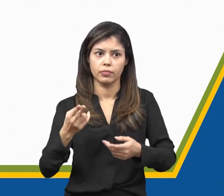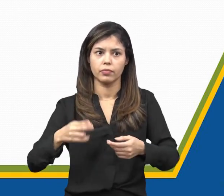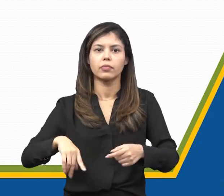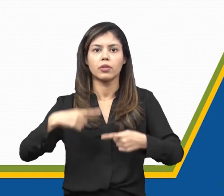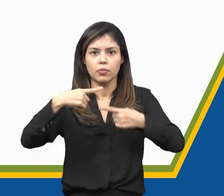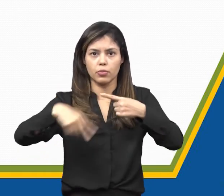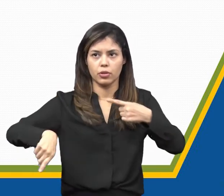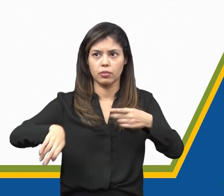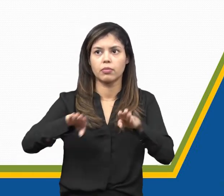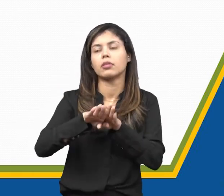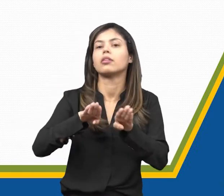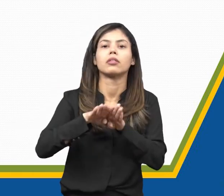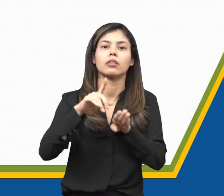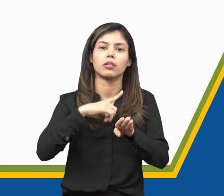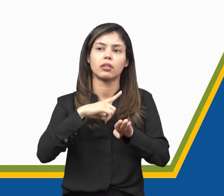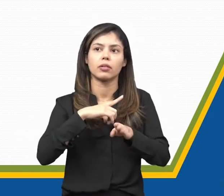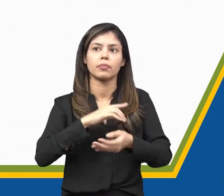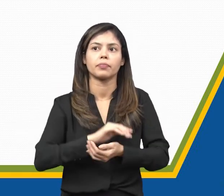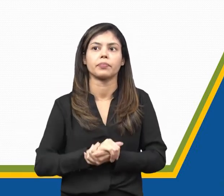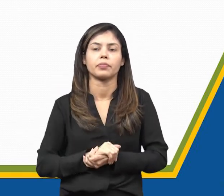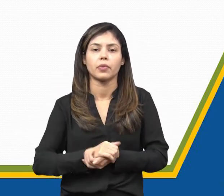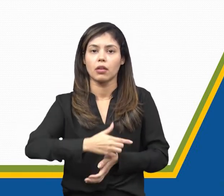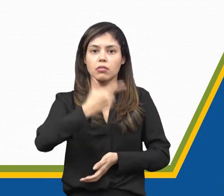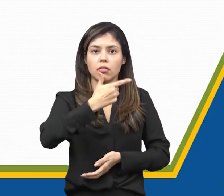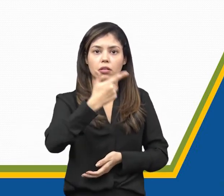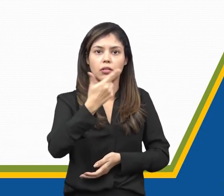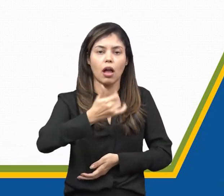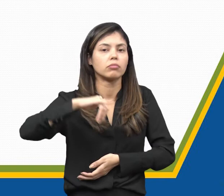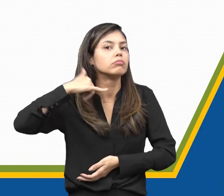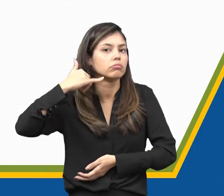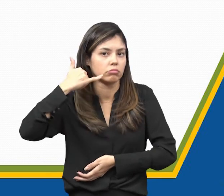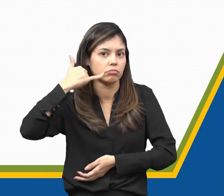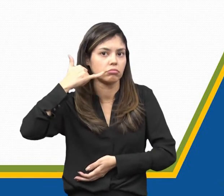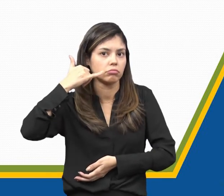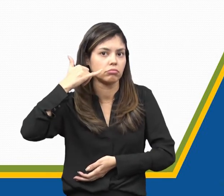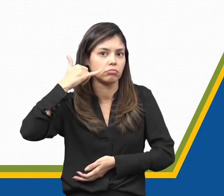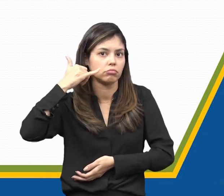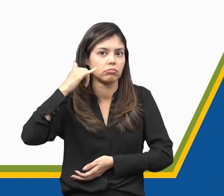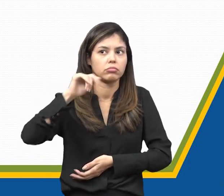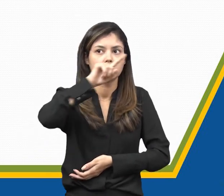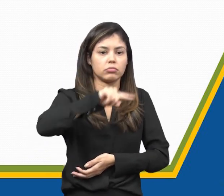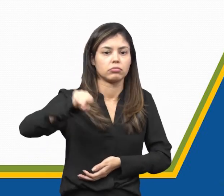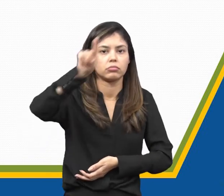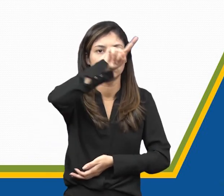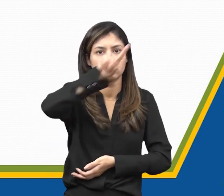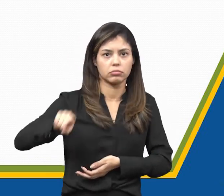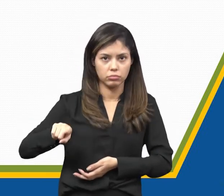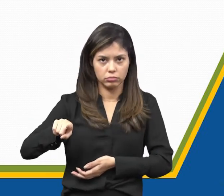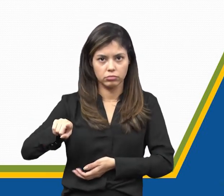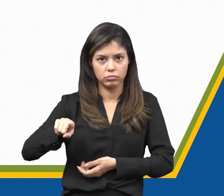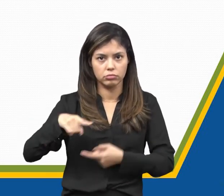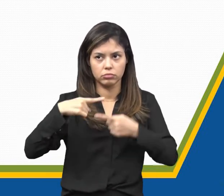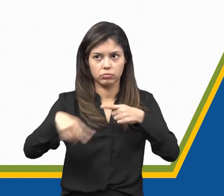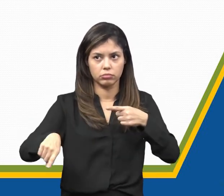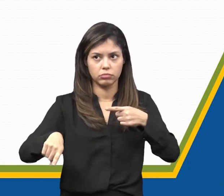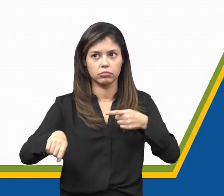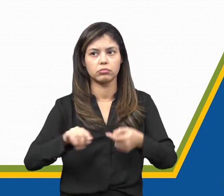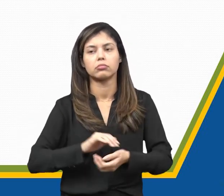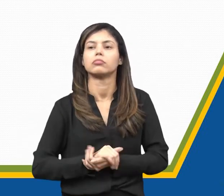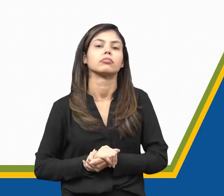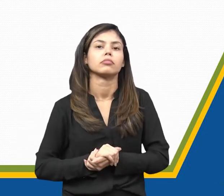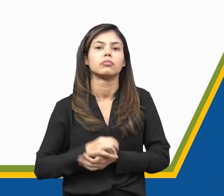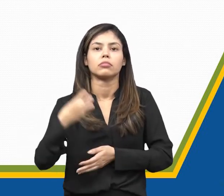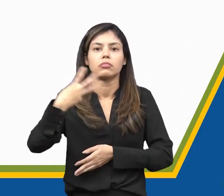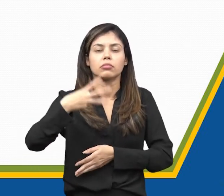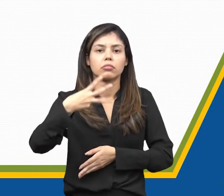diz cigarrillo. Segunda placa, temos um celular, um móvel, também com uma placa de proibido.